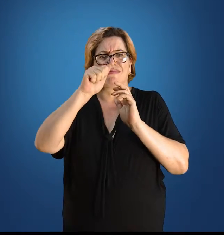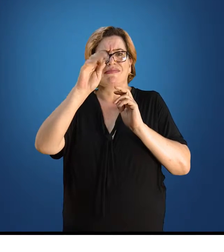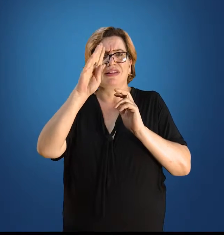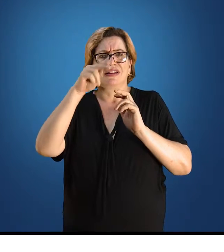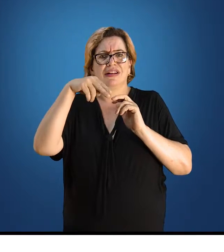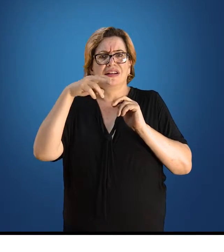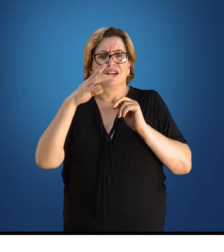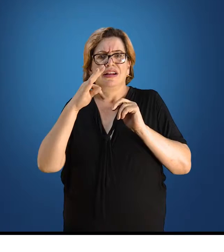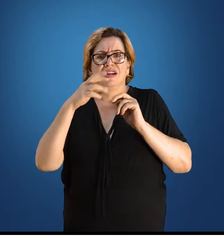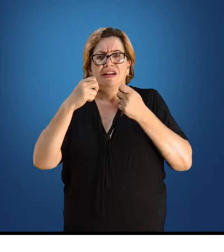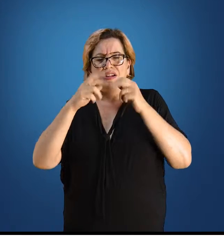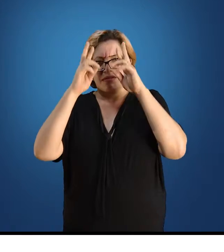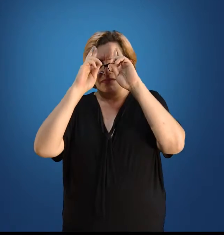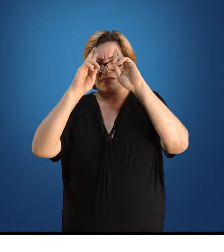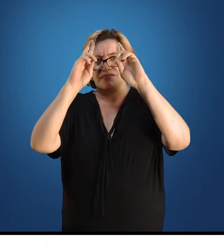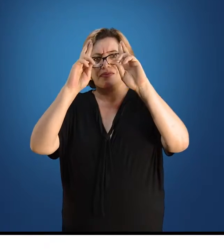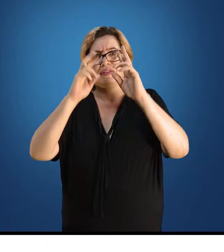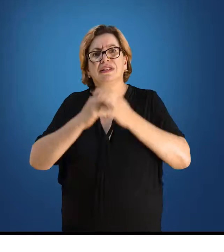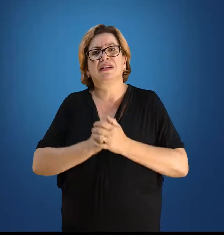pode consultá-la.